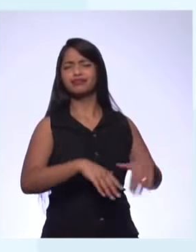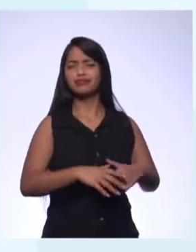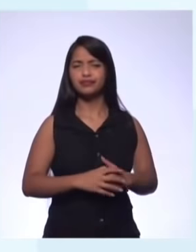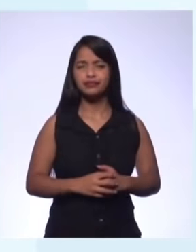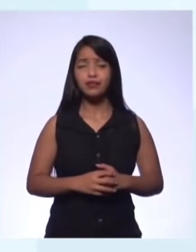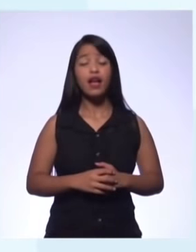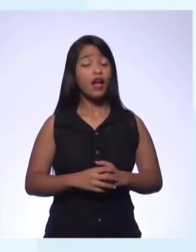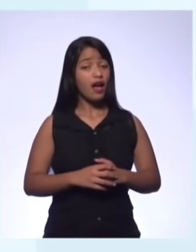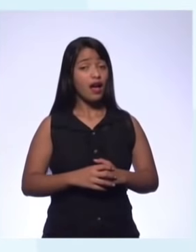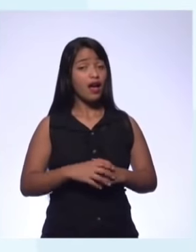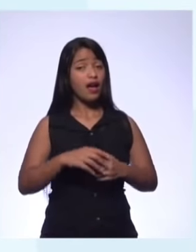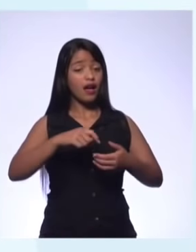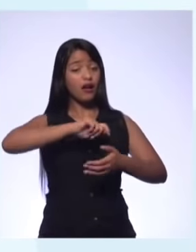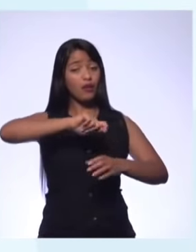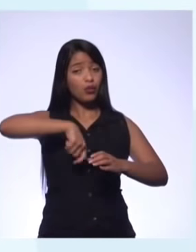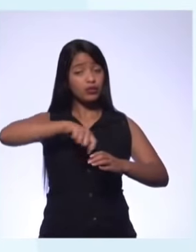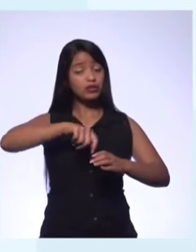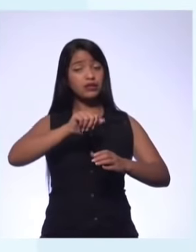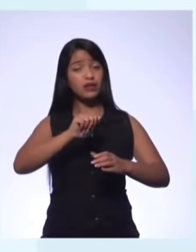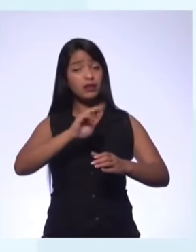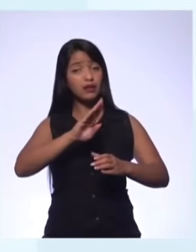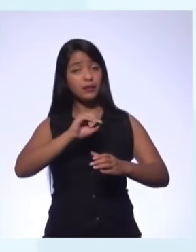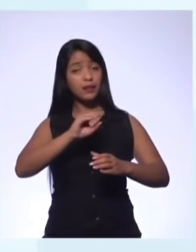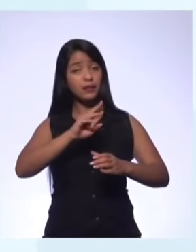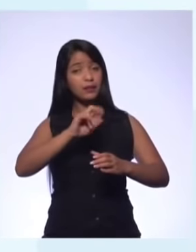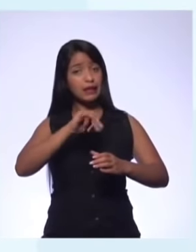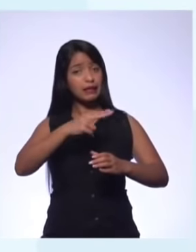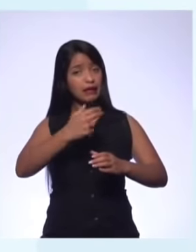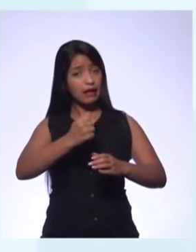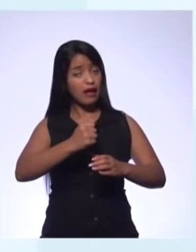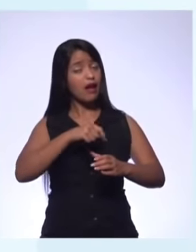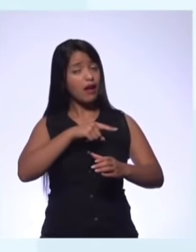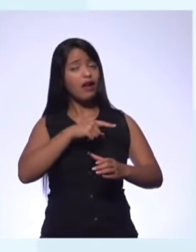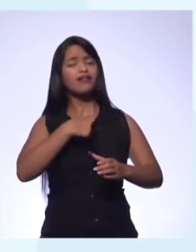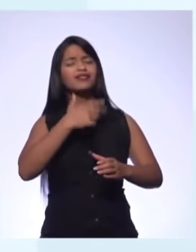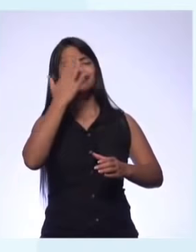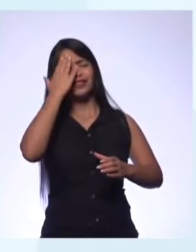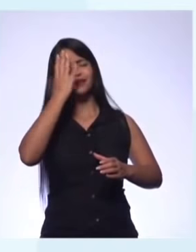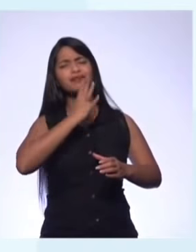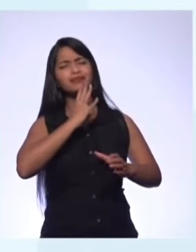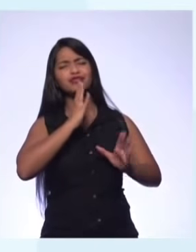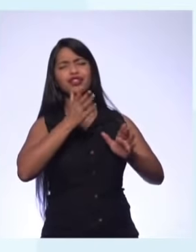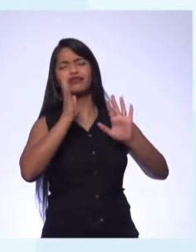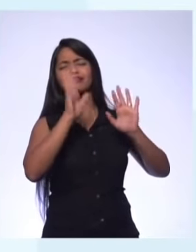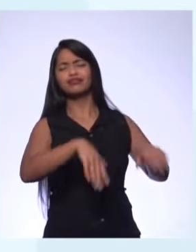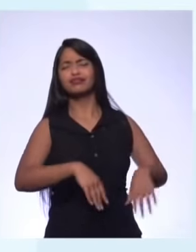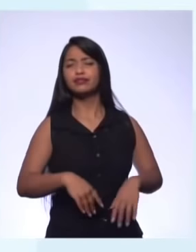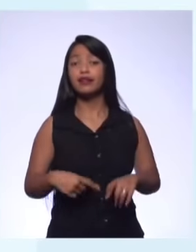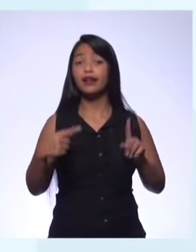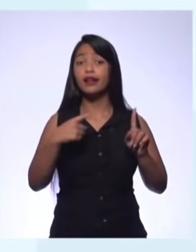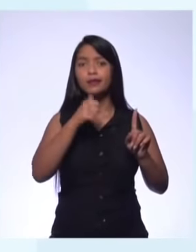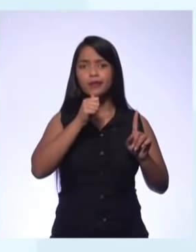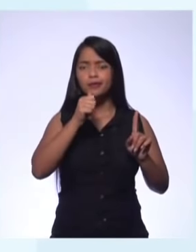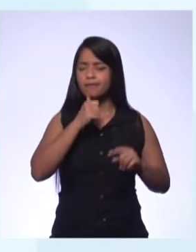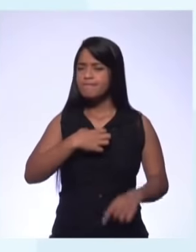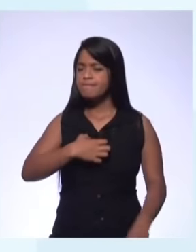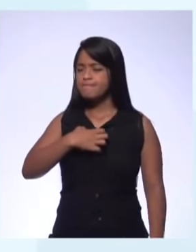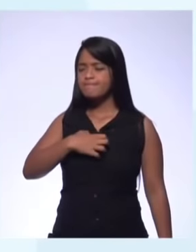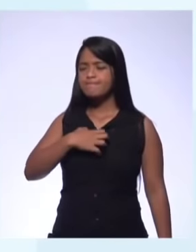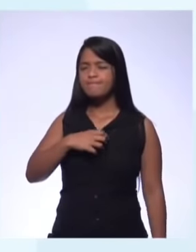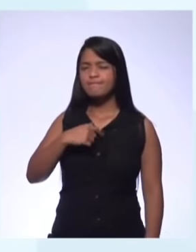que se prepara a abobrinha? Dizia Dona Mercedes, e repetia que isso já sabia. Por isso, a mulher decidiu dar-lhe uma lição. E no